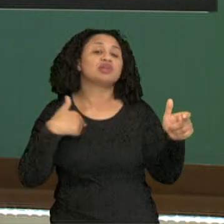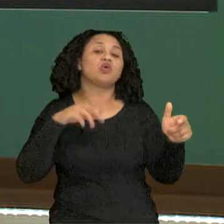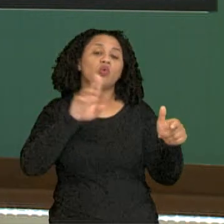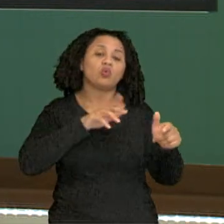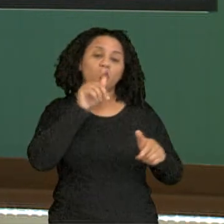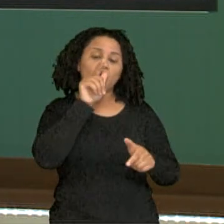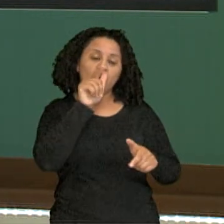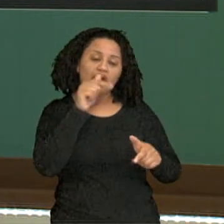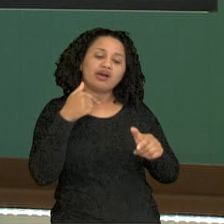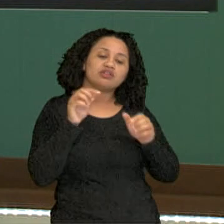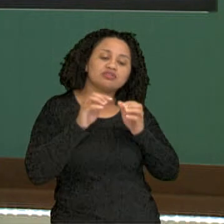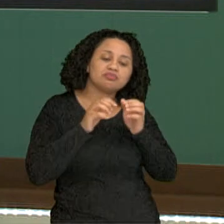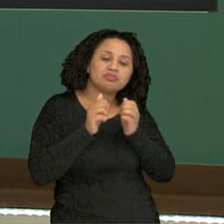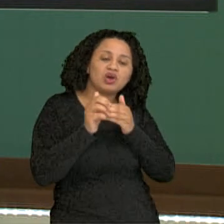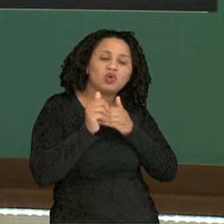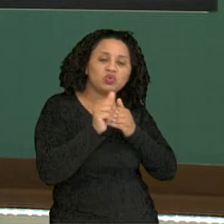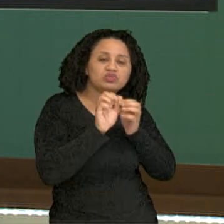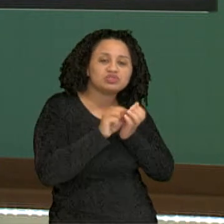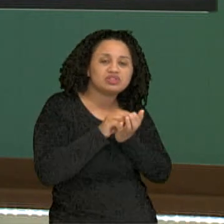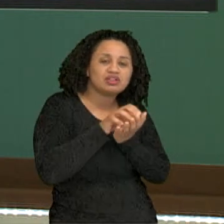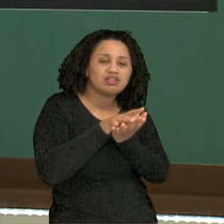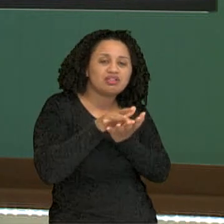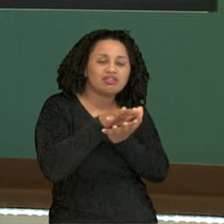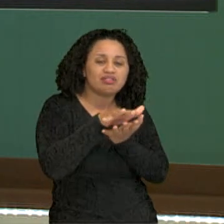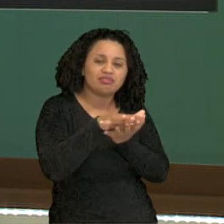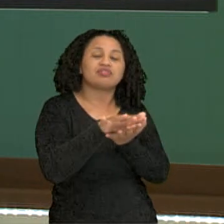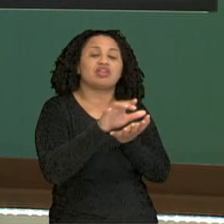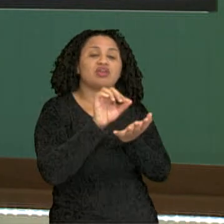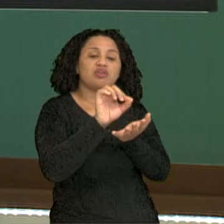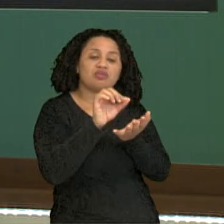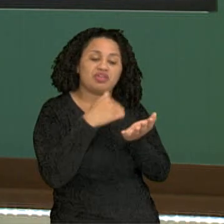água como meio de transporte para